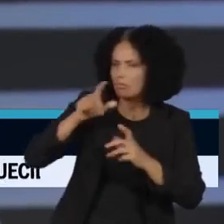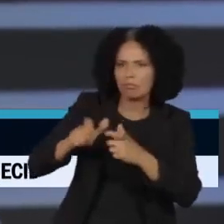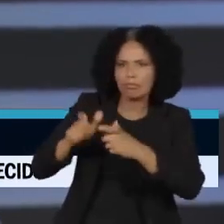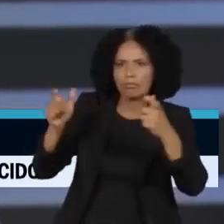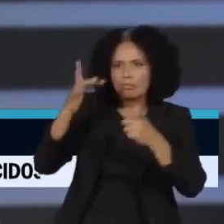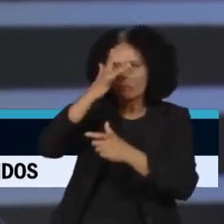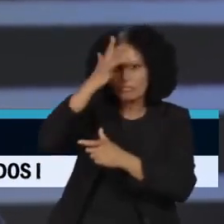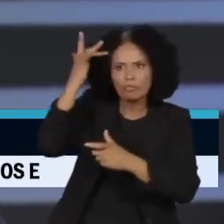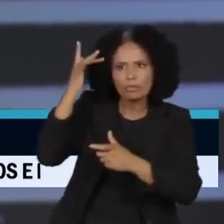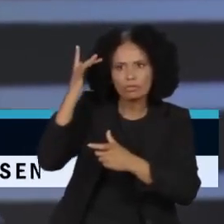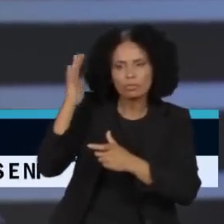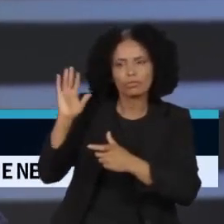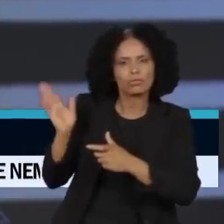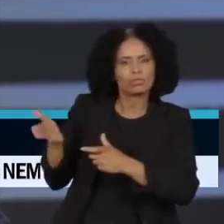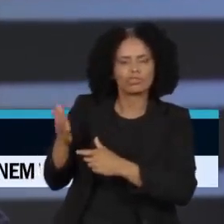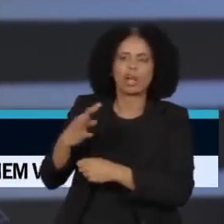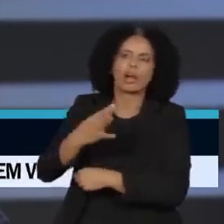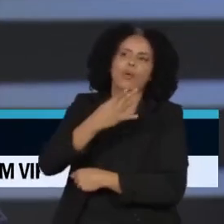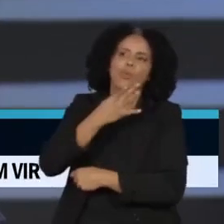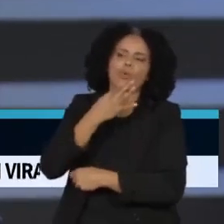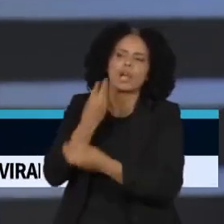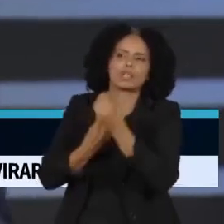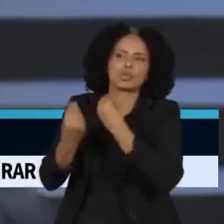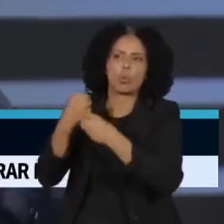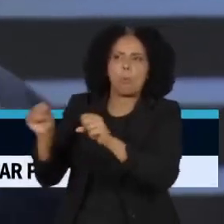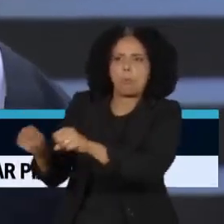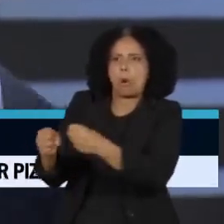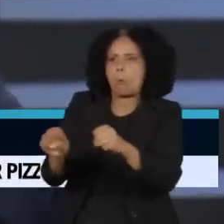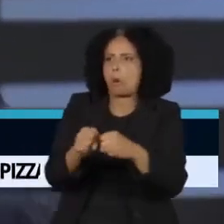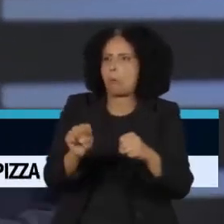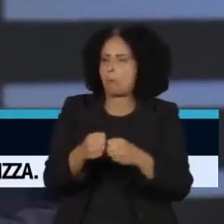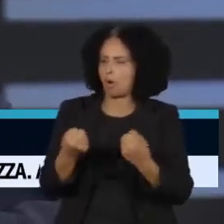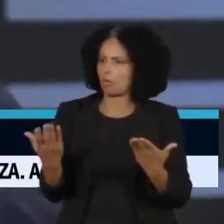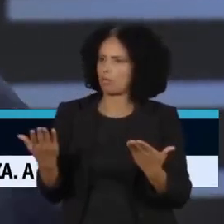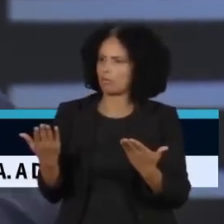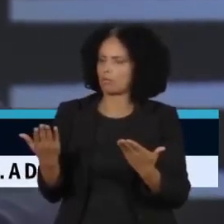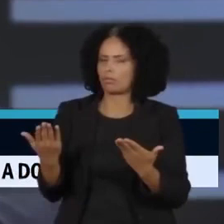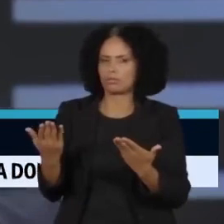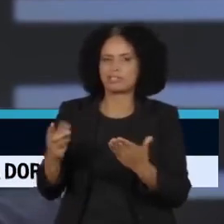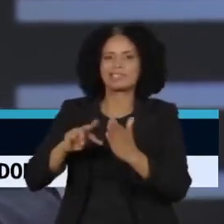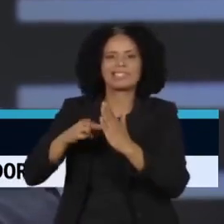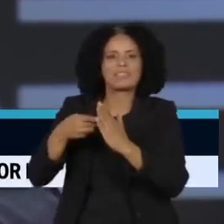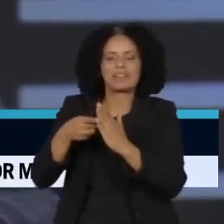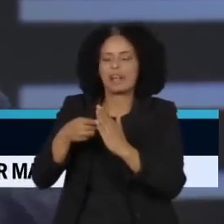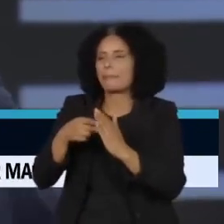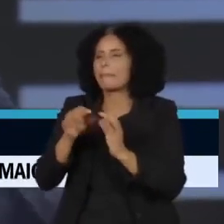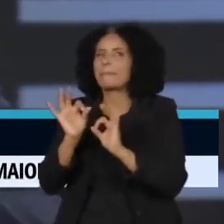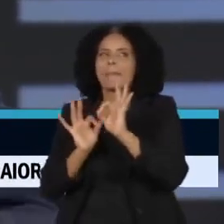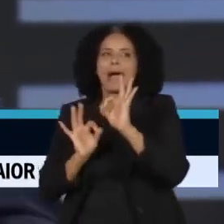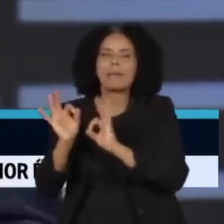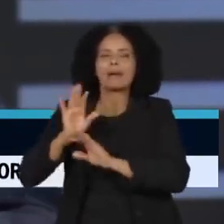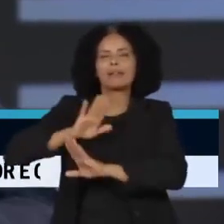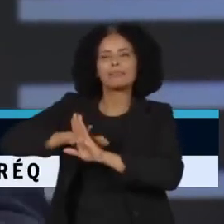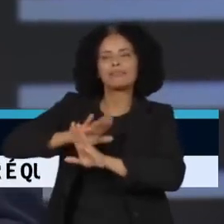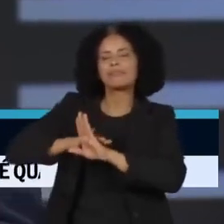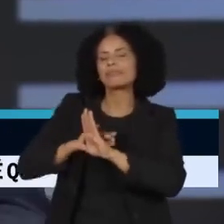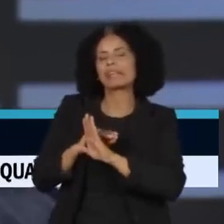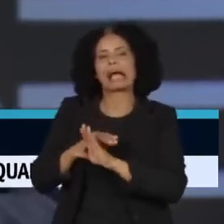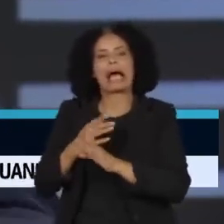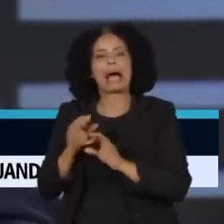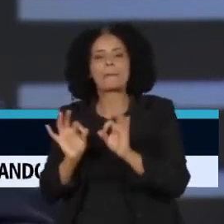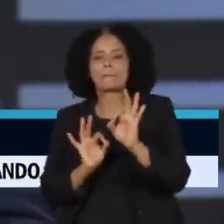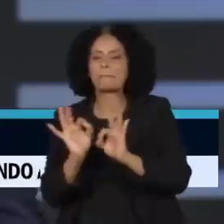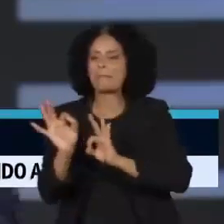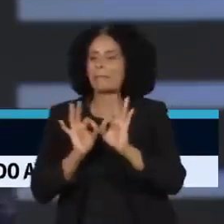durante anos no quadriênio que se encerrou presidencial produzindo esse discurso discurso do ódio